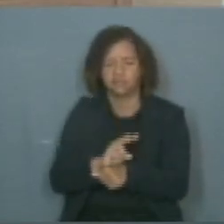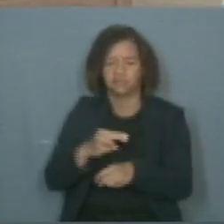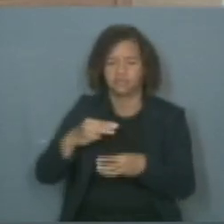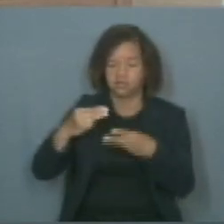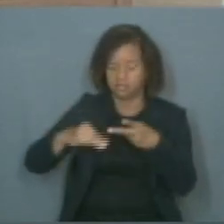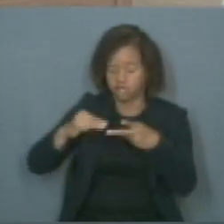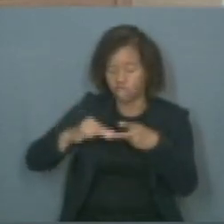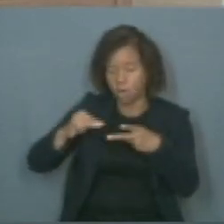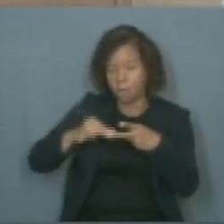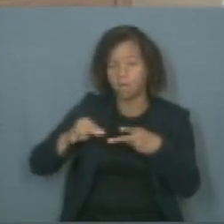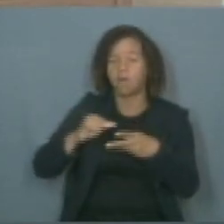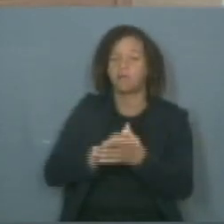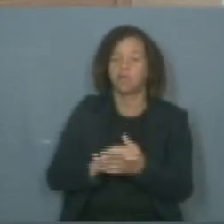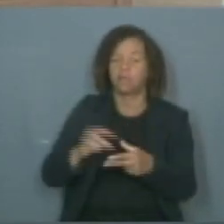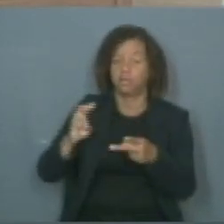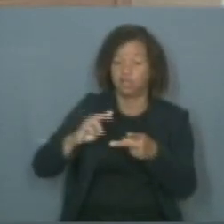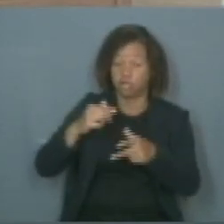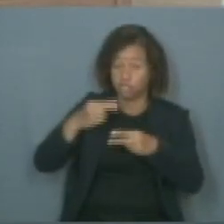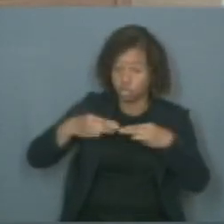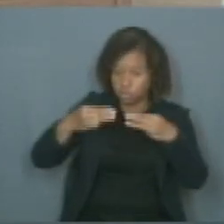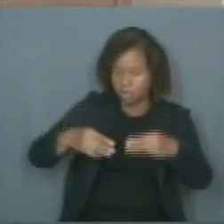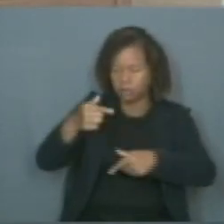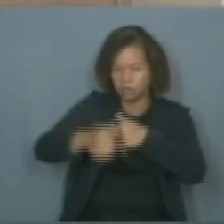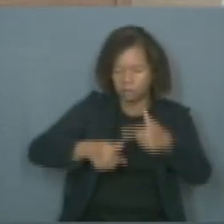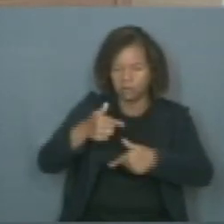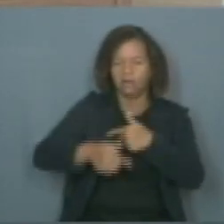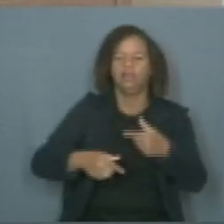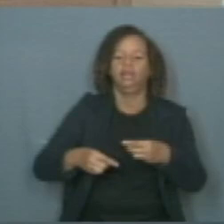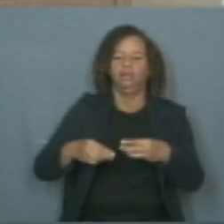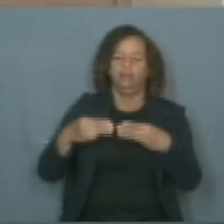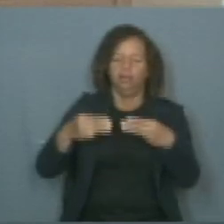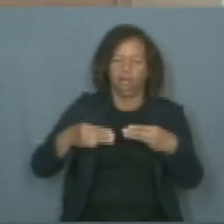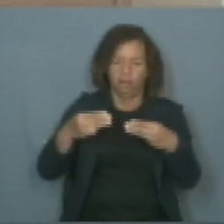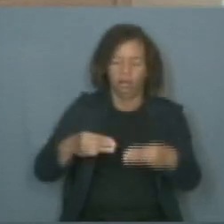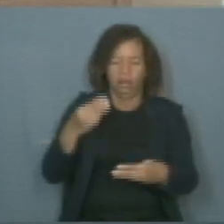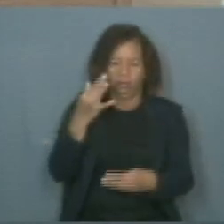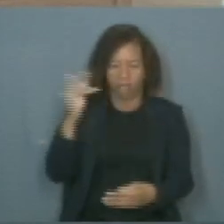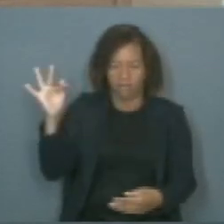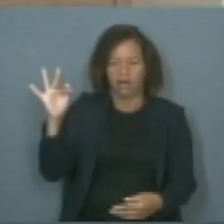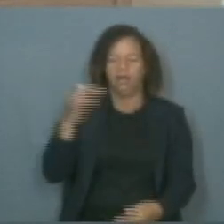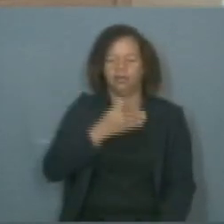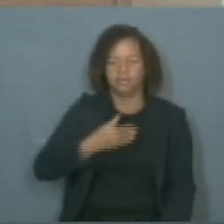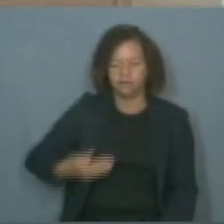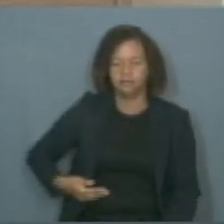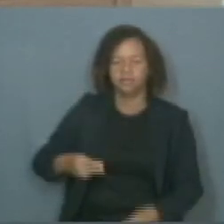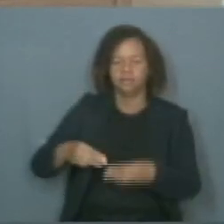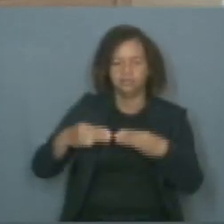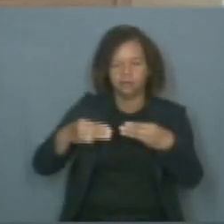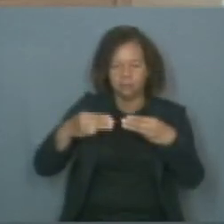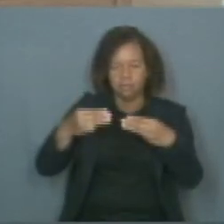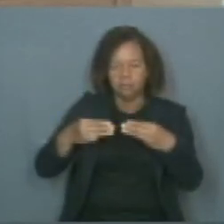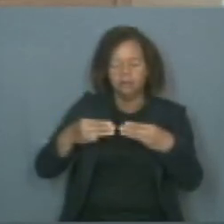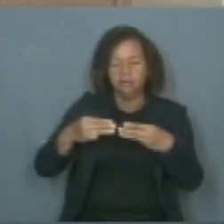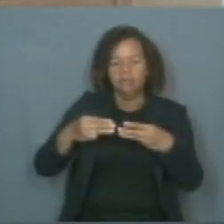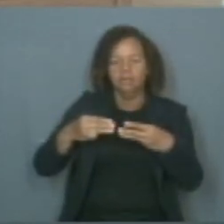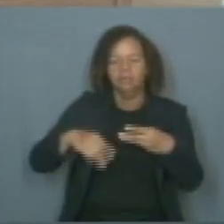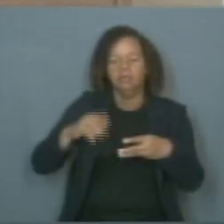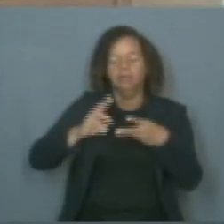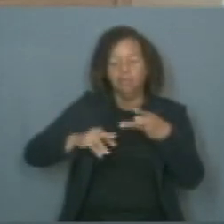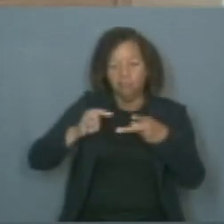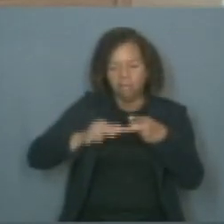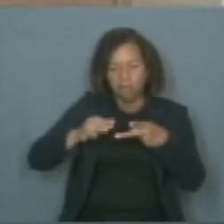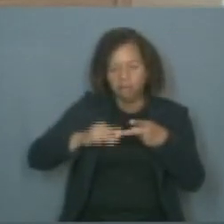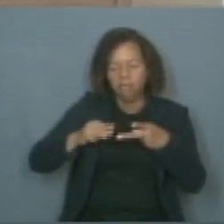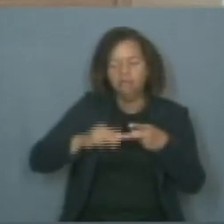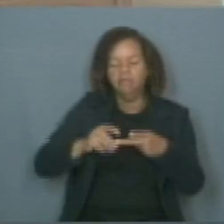Ministério Público, Ministério do Trabalho, Ministério Público Federal e o Ministério Público de Pernambuco, que